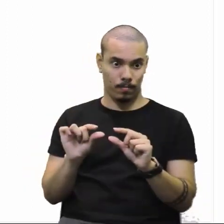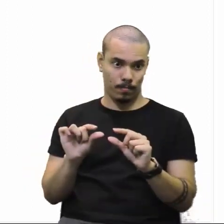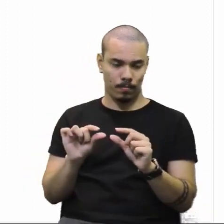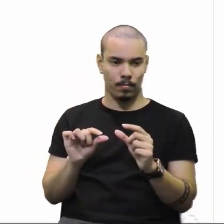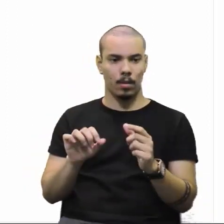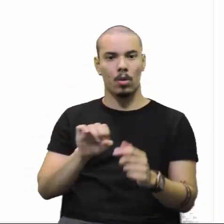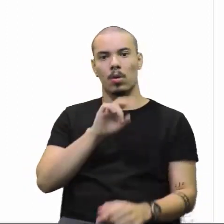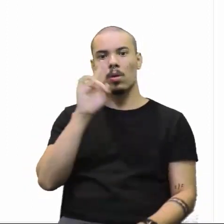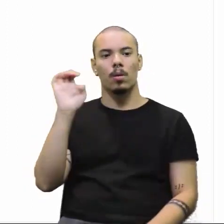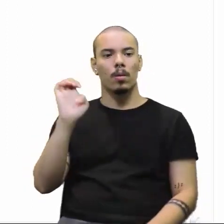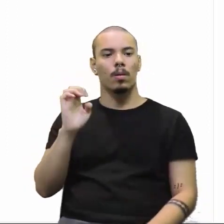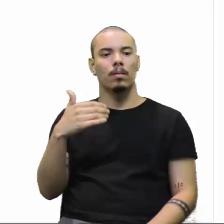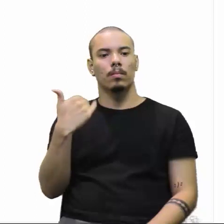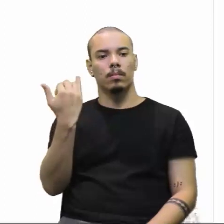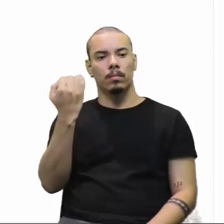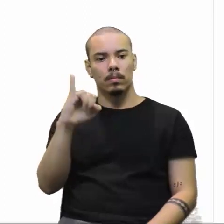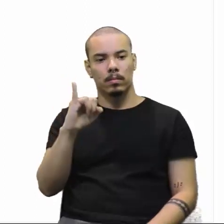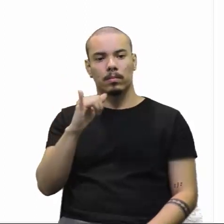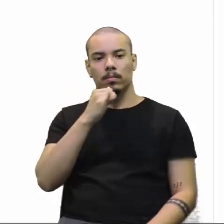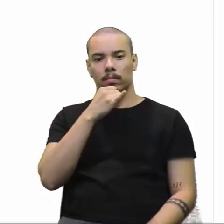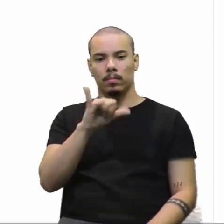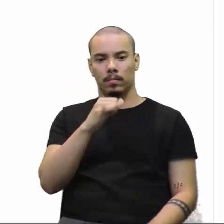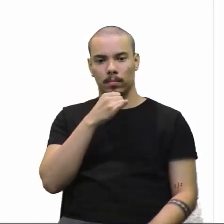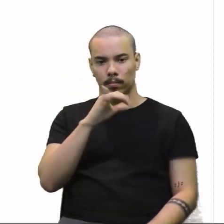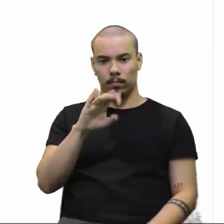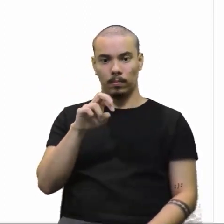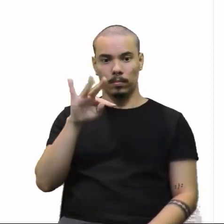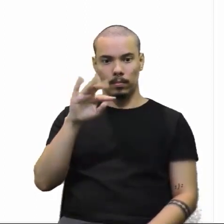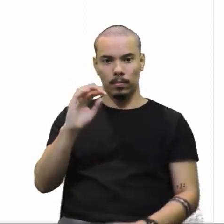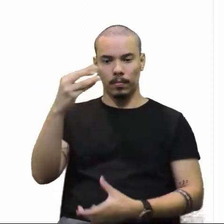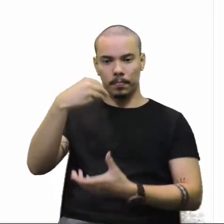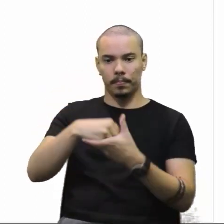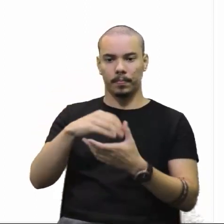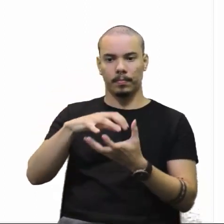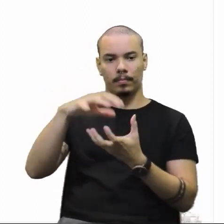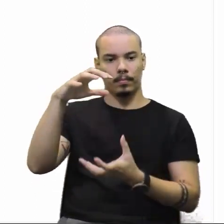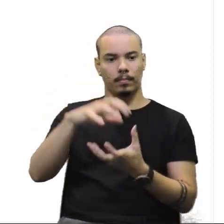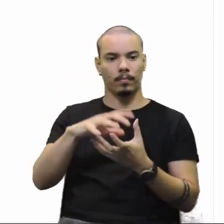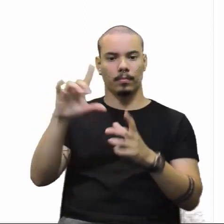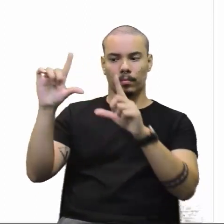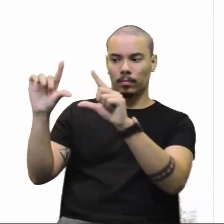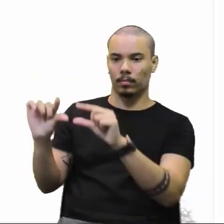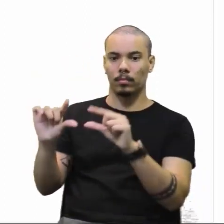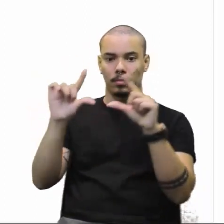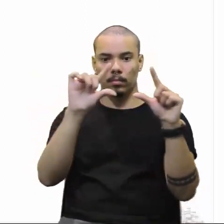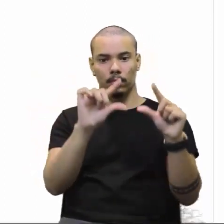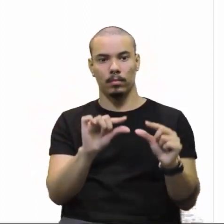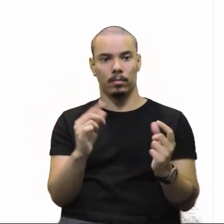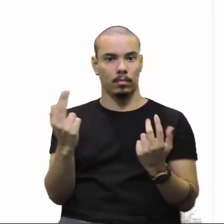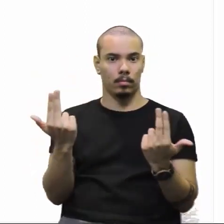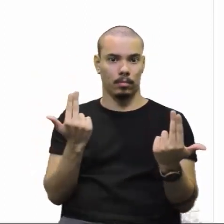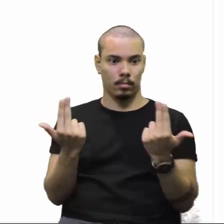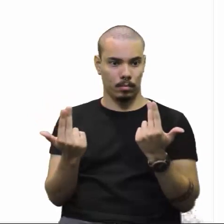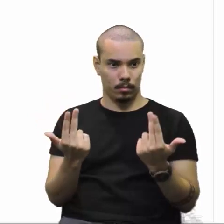Quando a energia cinética de um corpo diminui, há uma correspondente diminuição da massa deste